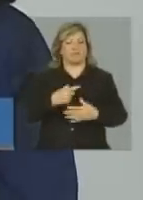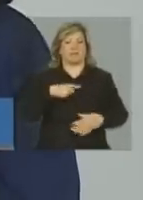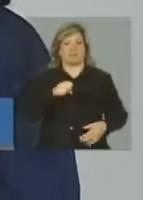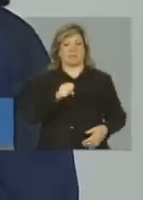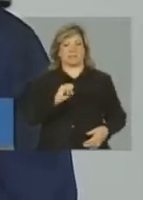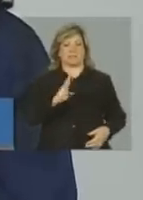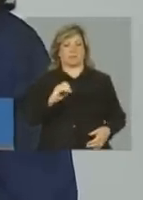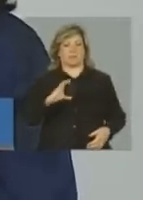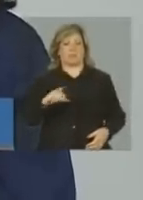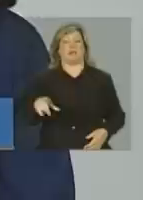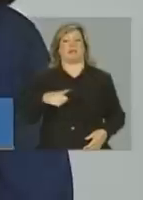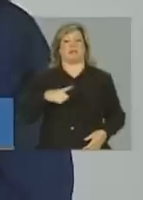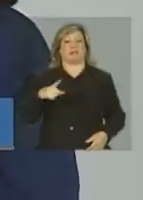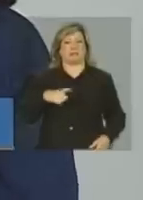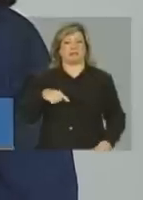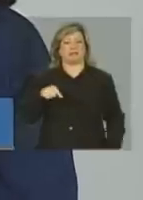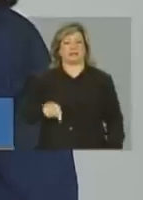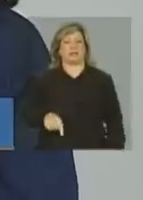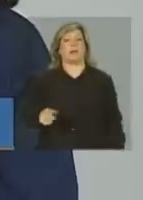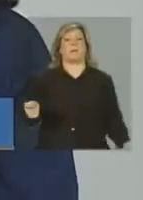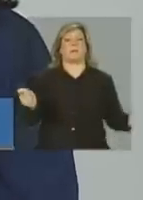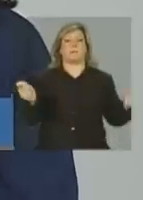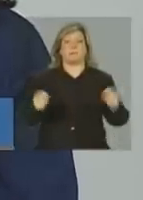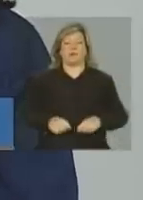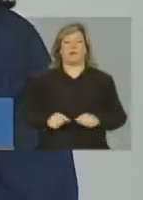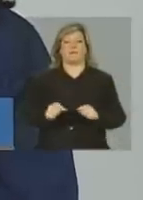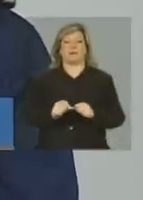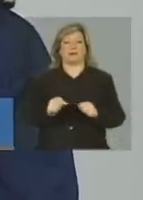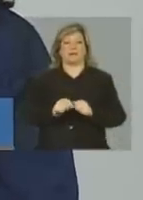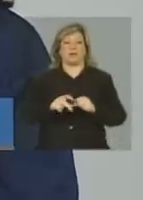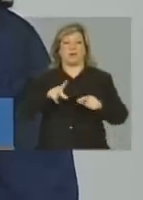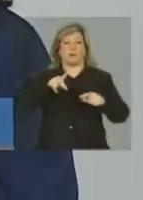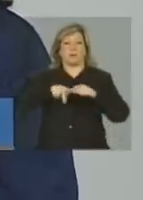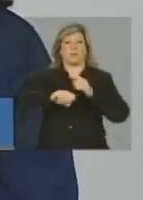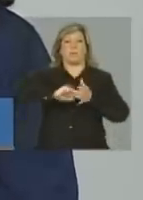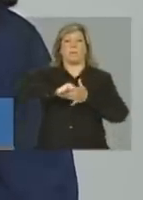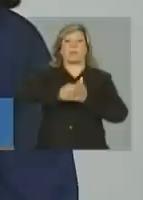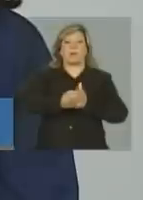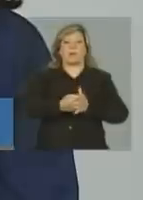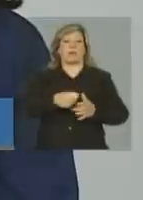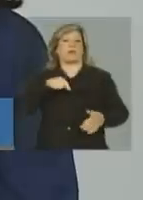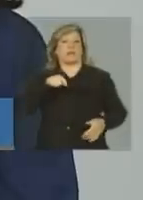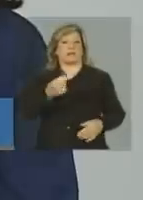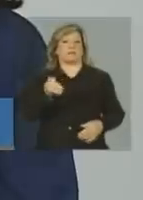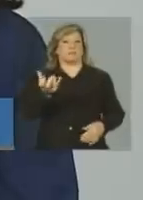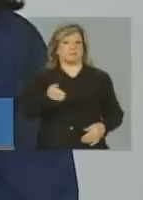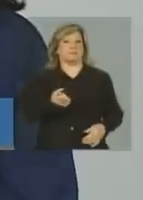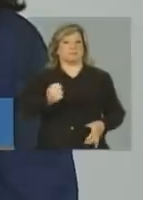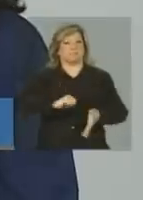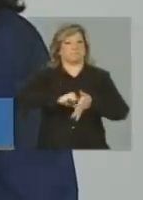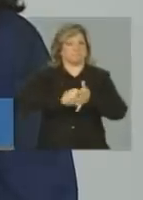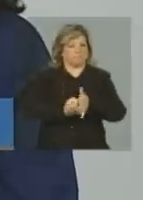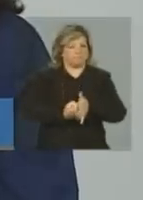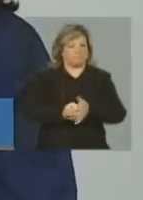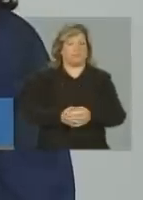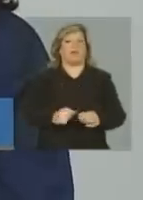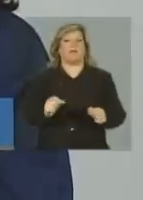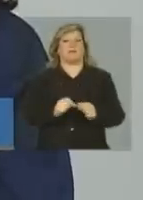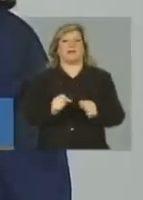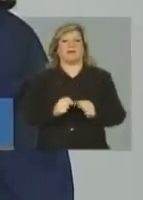Sistema de Benefício ao Cidadão, ele pode fazer o bloqueio preventivo desse benefício e fazer uma